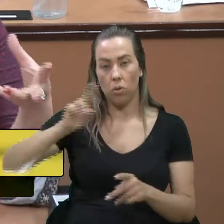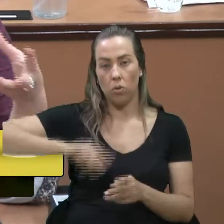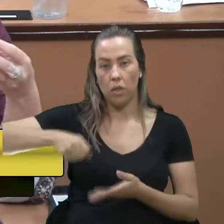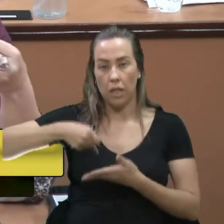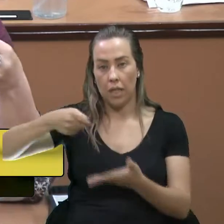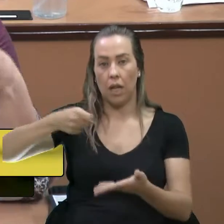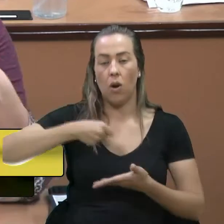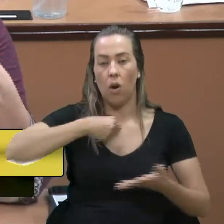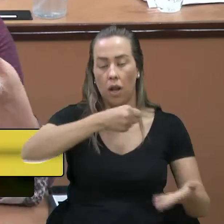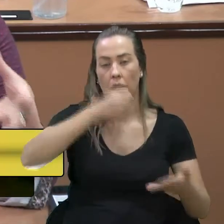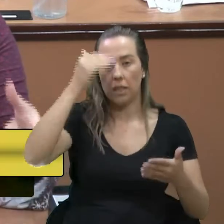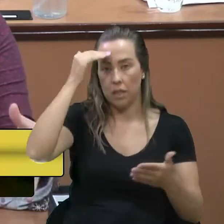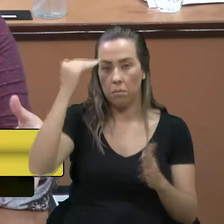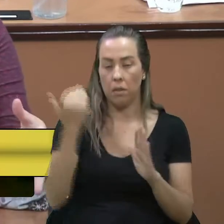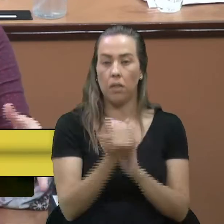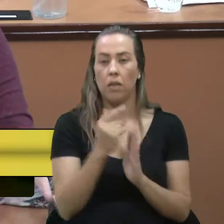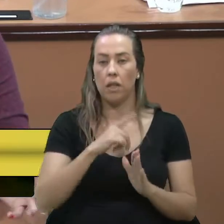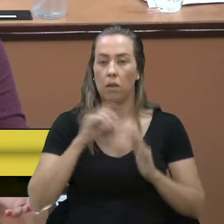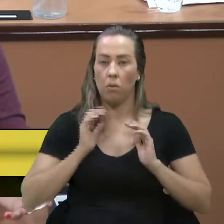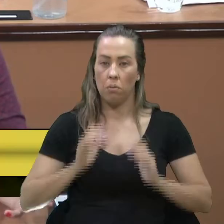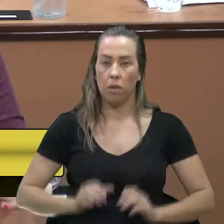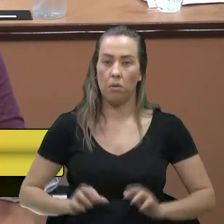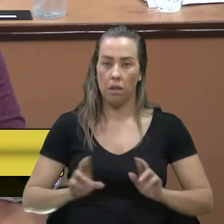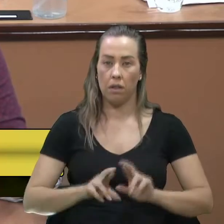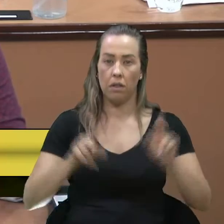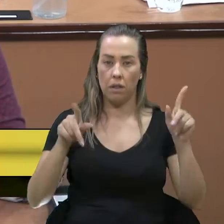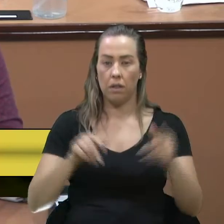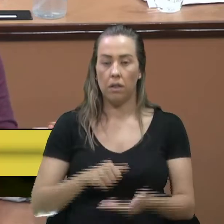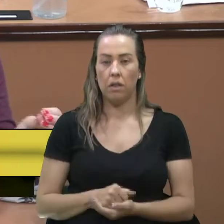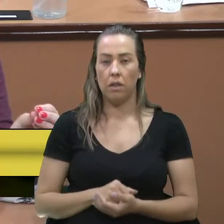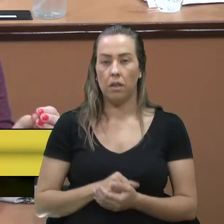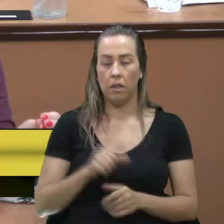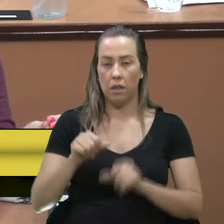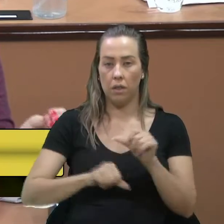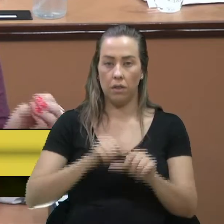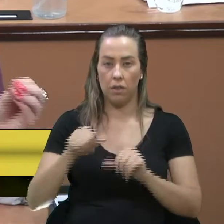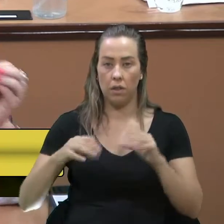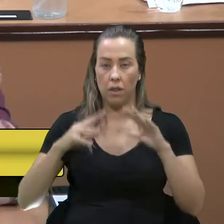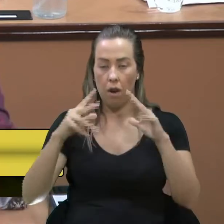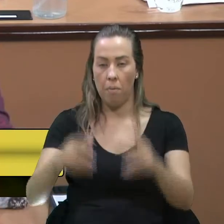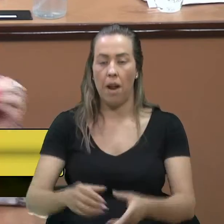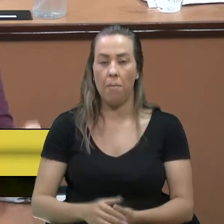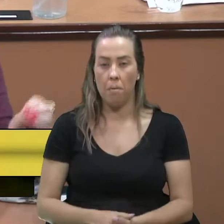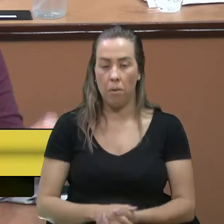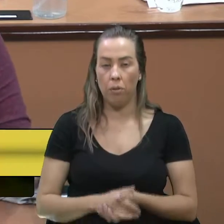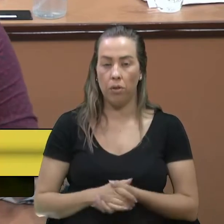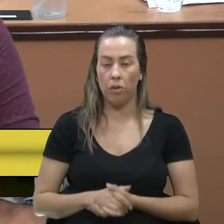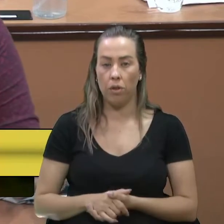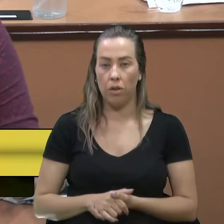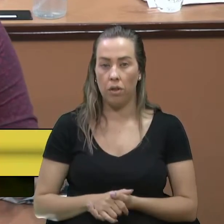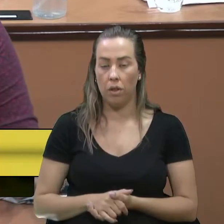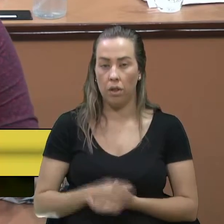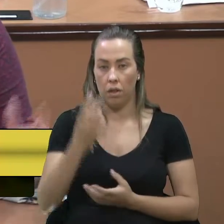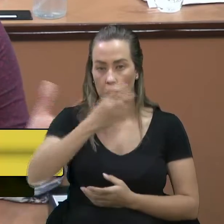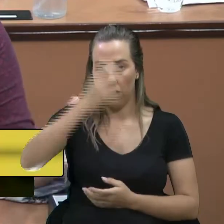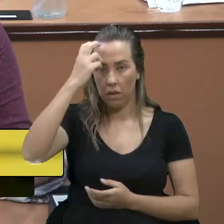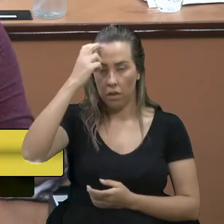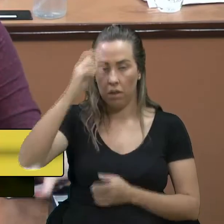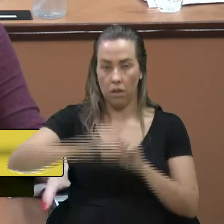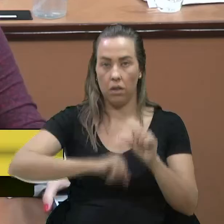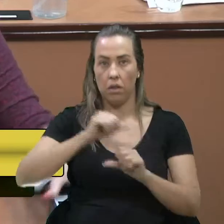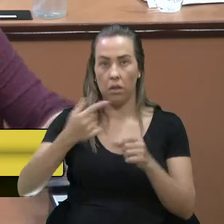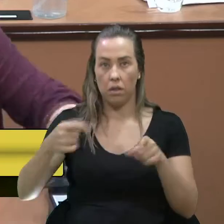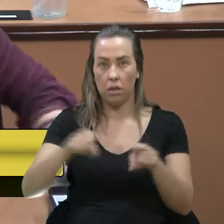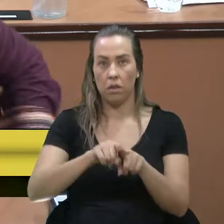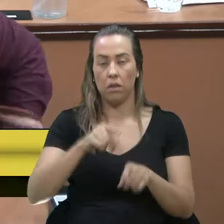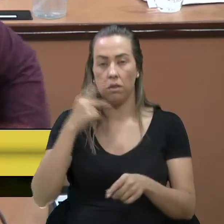no supermercado e tem uma postura diferente. Então, é uma mudança também que exige uma mudança de cultura. Isso aí. Sou